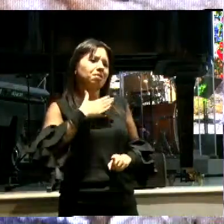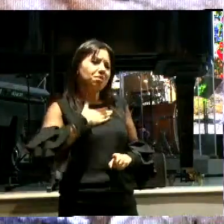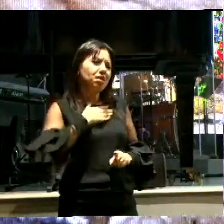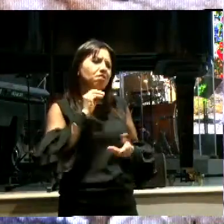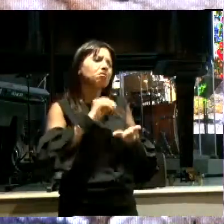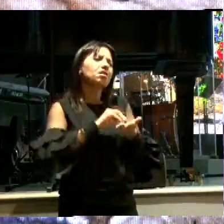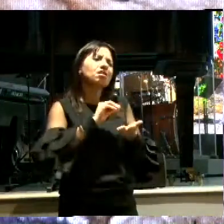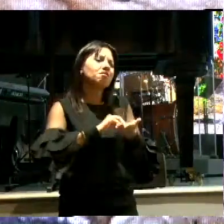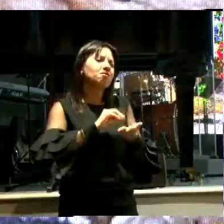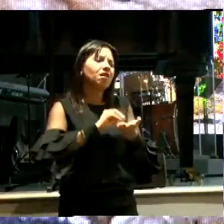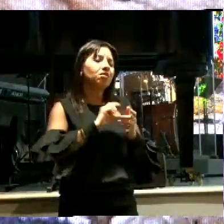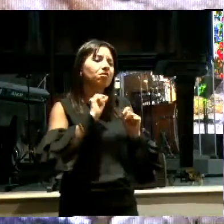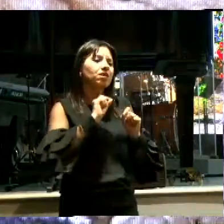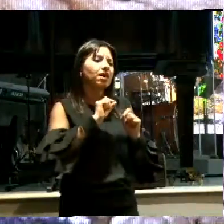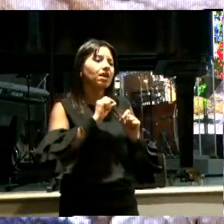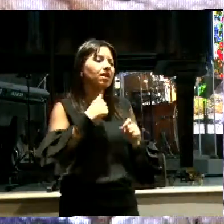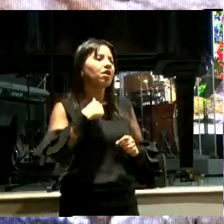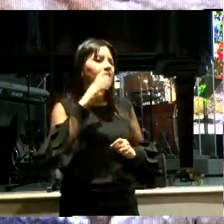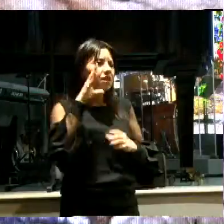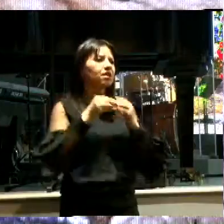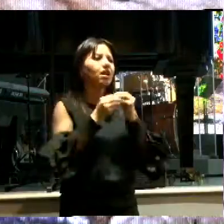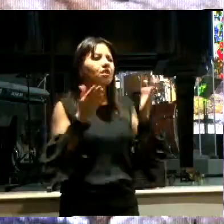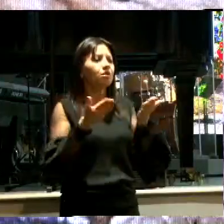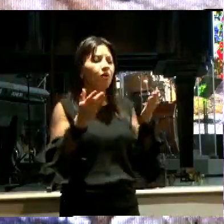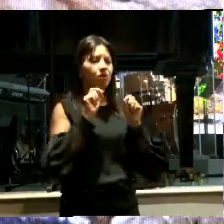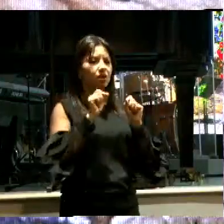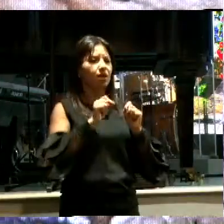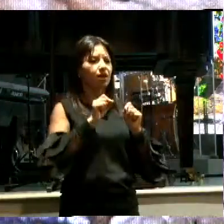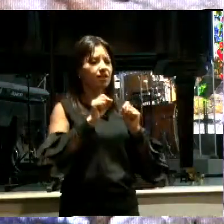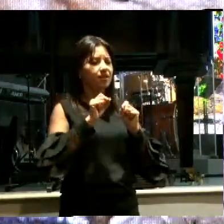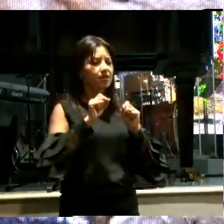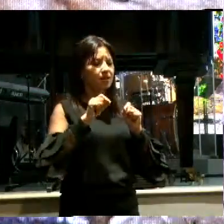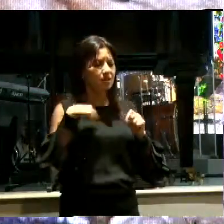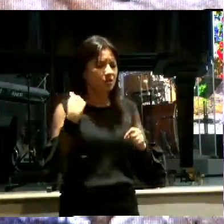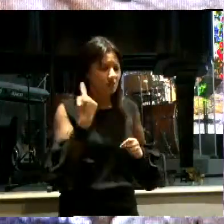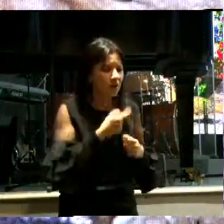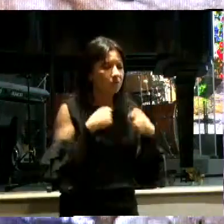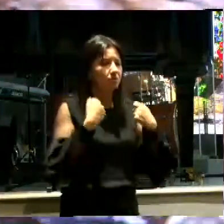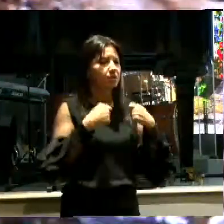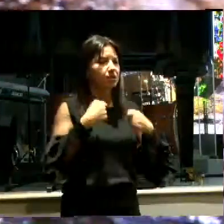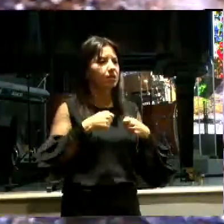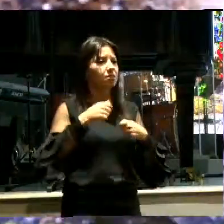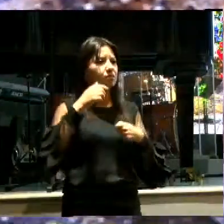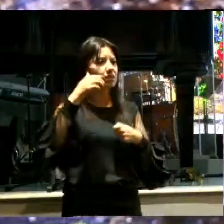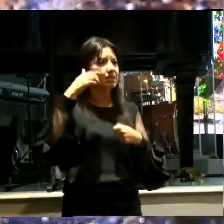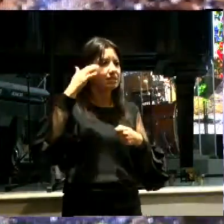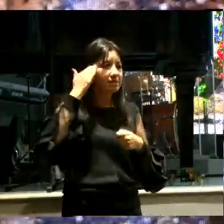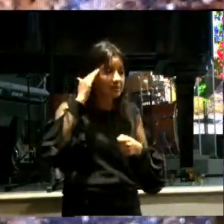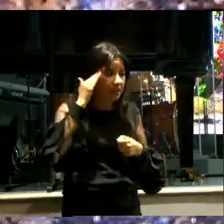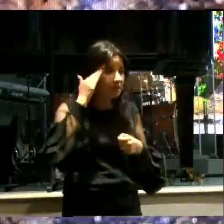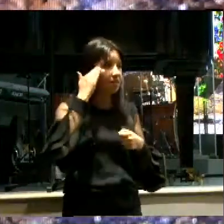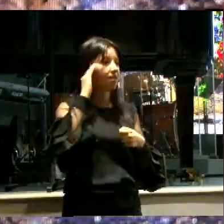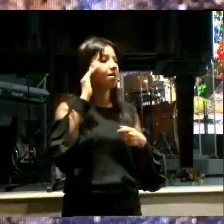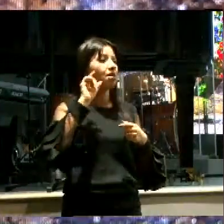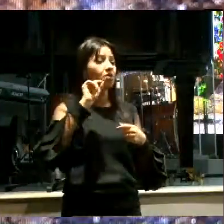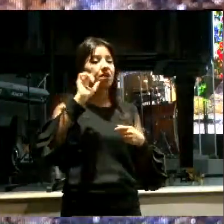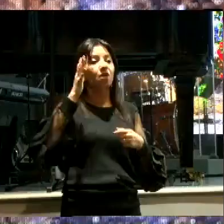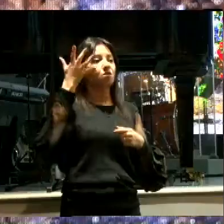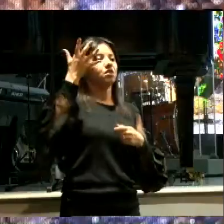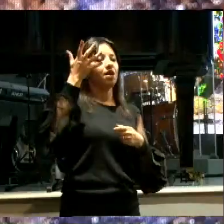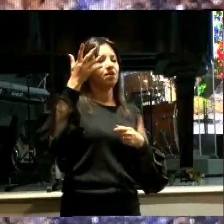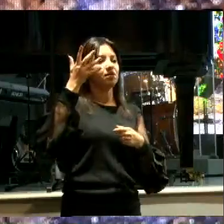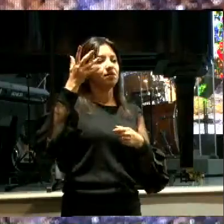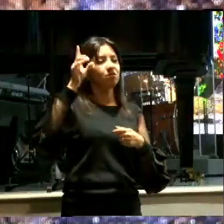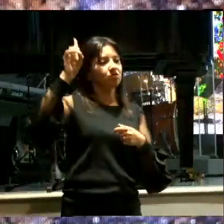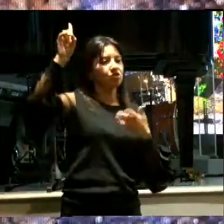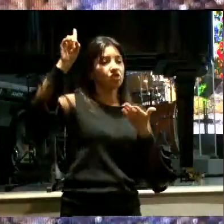é a palavra de Deus. Você saber o que aconteceu na minha vida é legal, é bacana, porque Deus, Ele continua o mesmo,